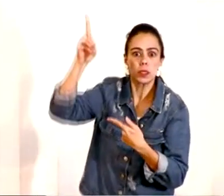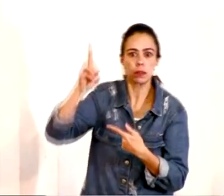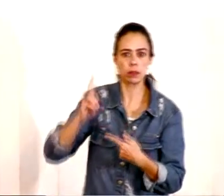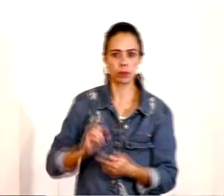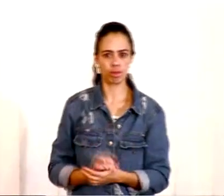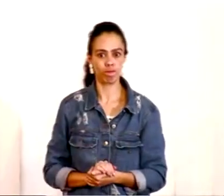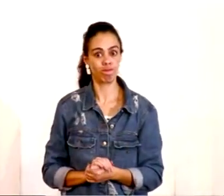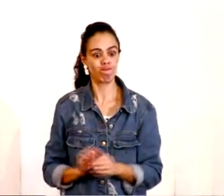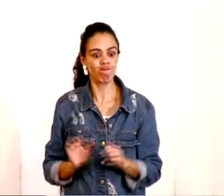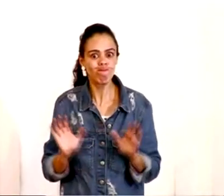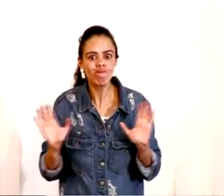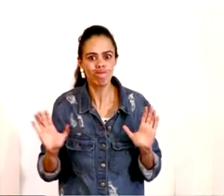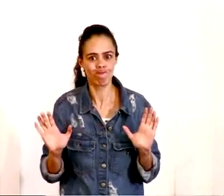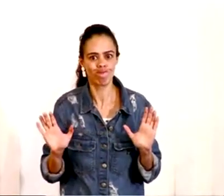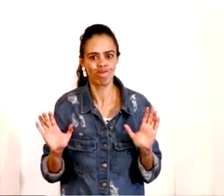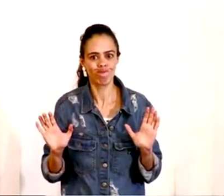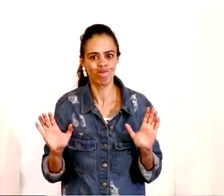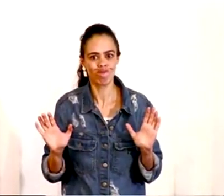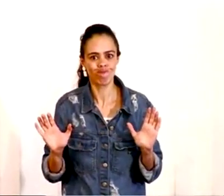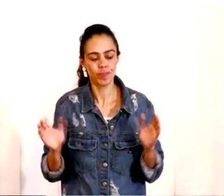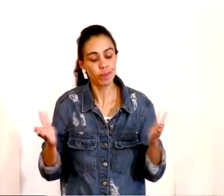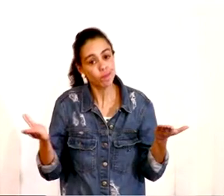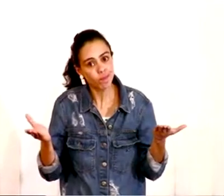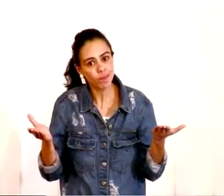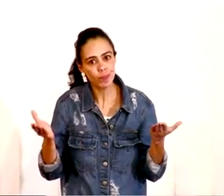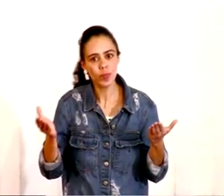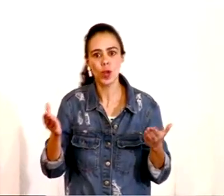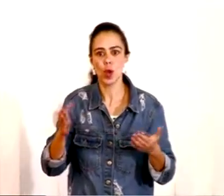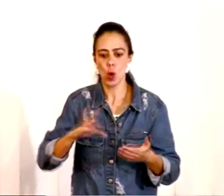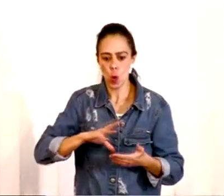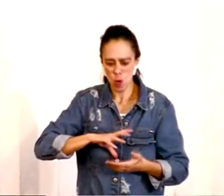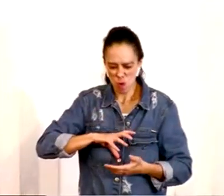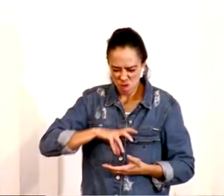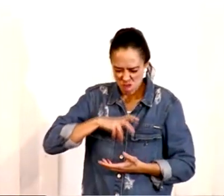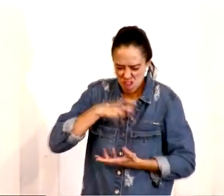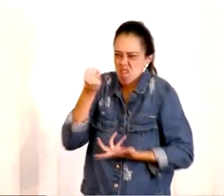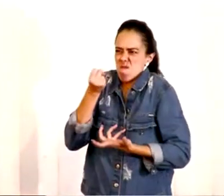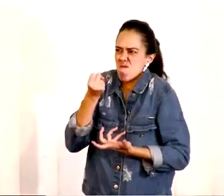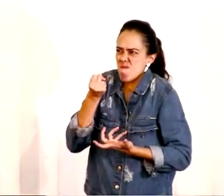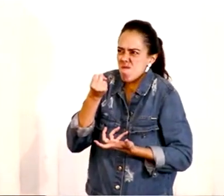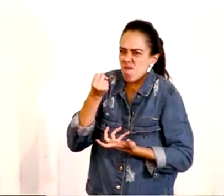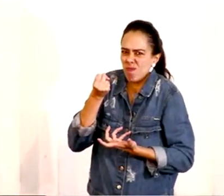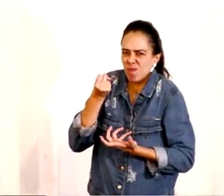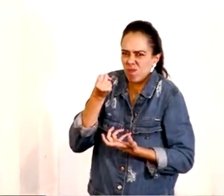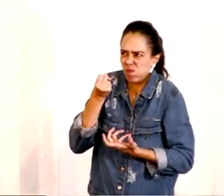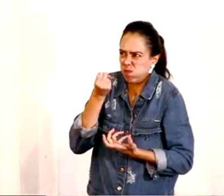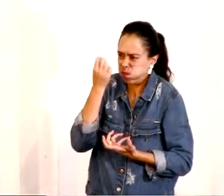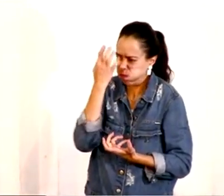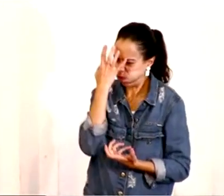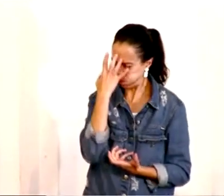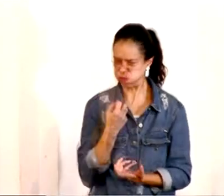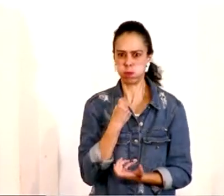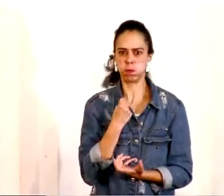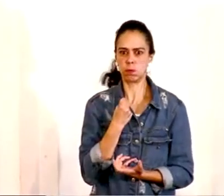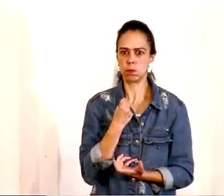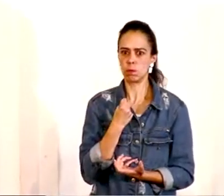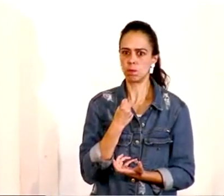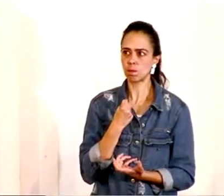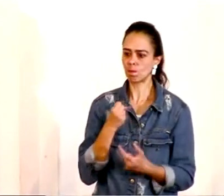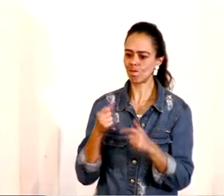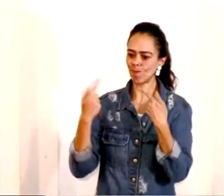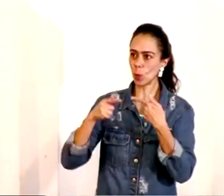E, consequentemente, também se irou com o seu irmão. E algo bonito nesse